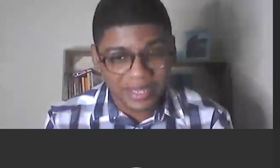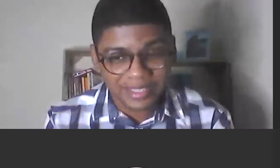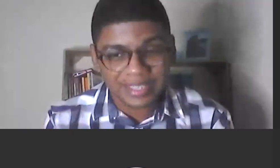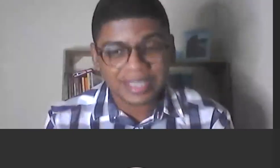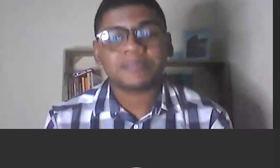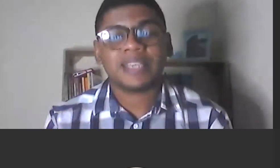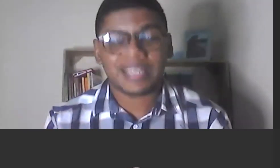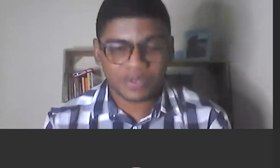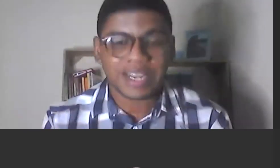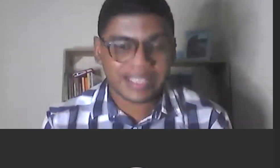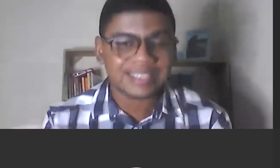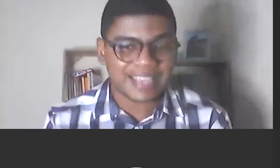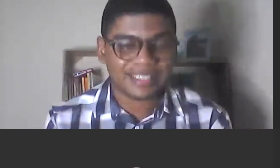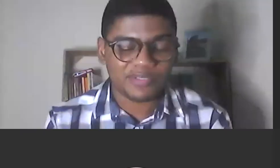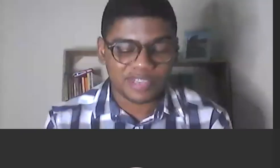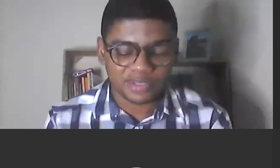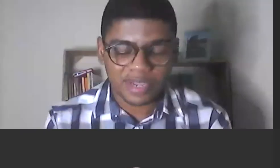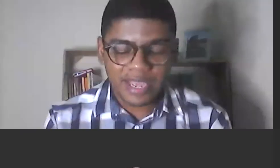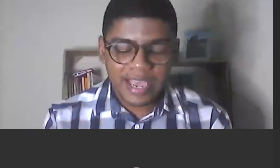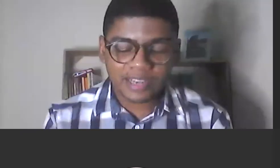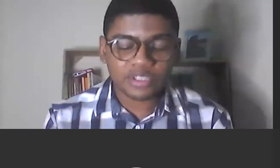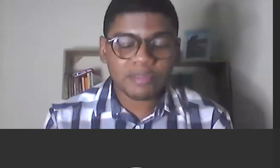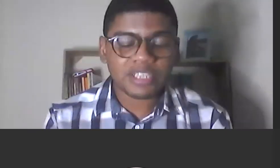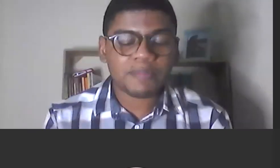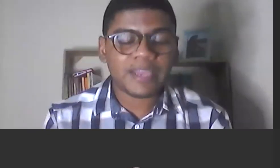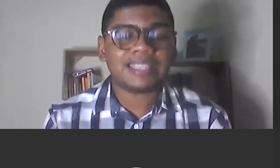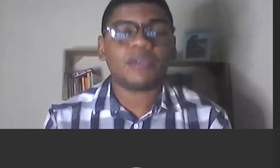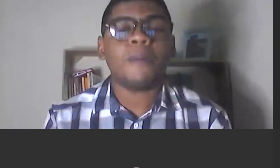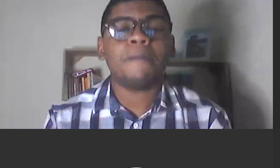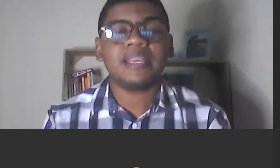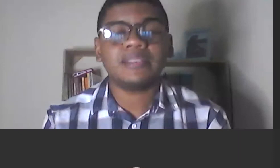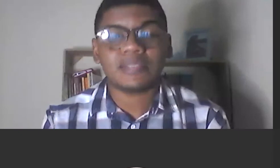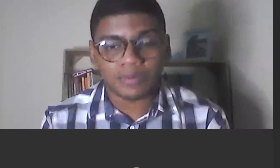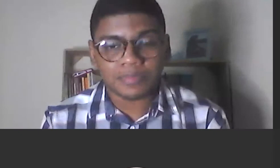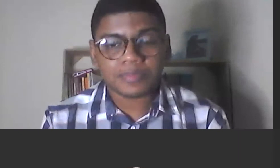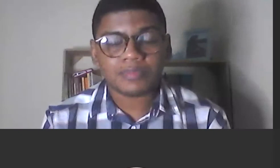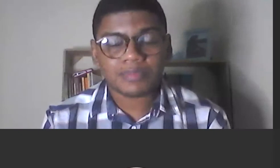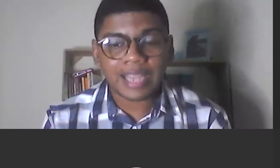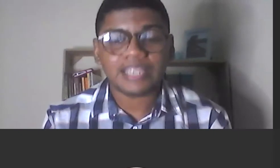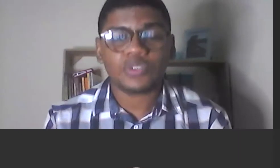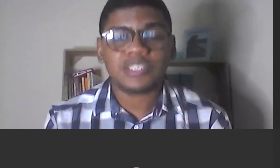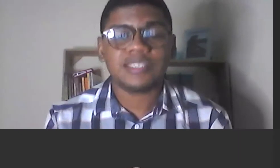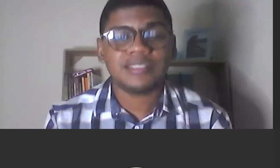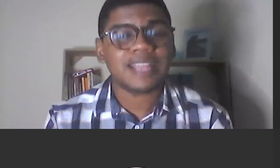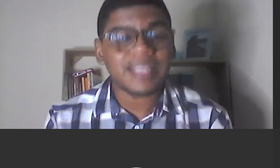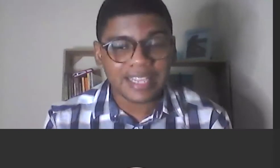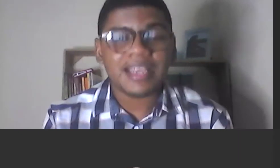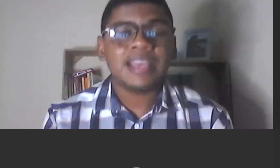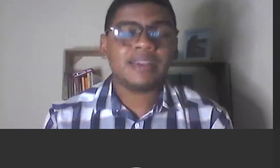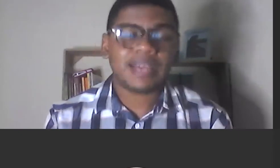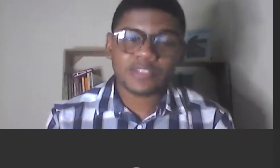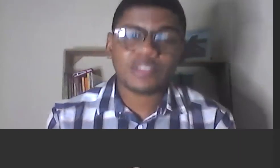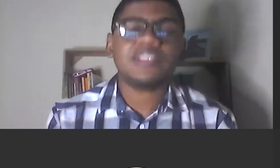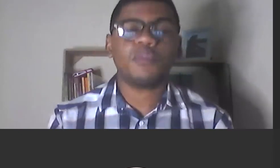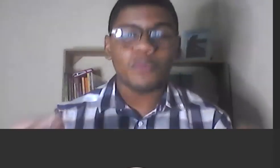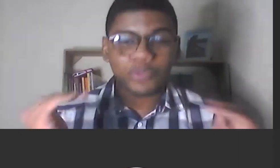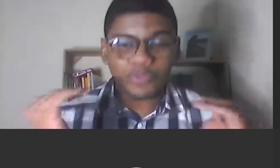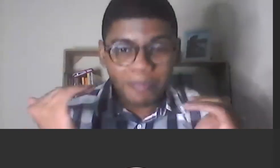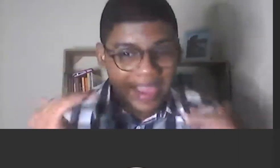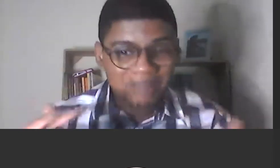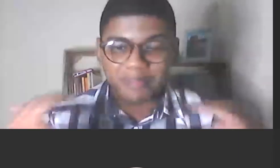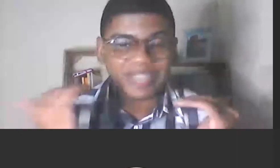essas questões relacionadas a esse vídeo. Era justamente pegar essa compreensão, tá? Que a gente conseguisse entender. E eu acredito que